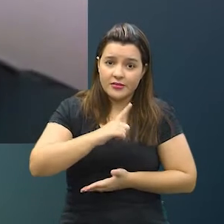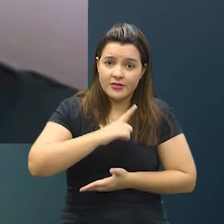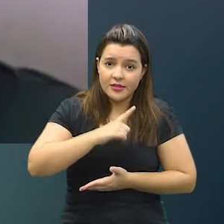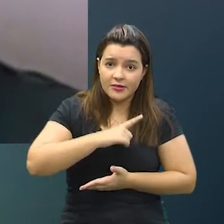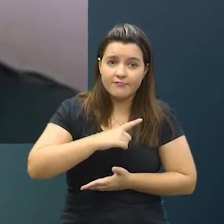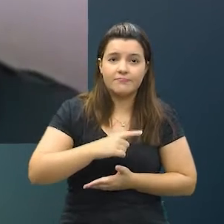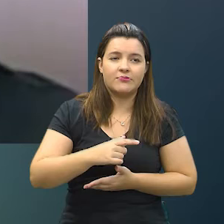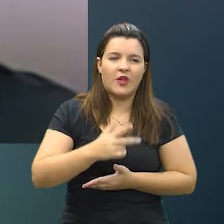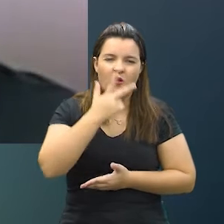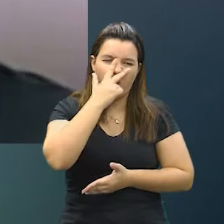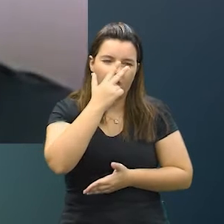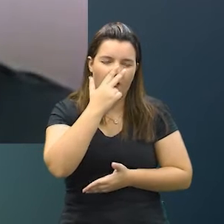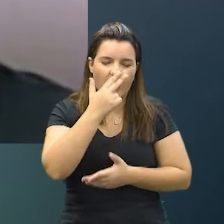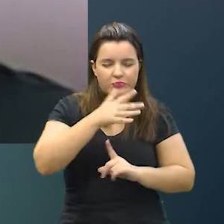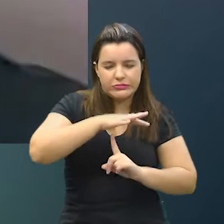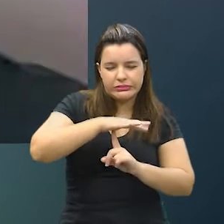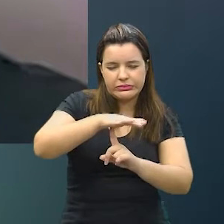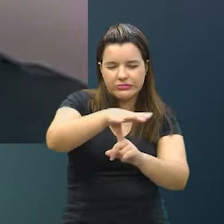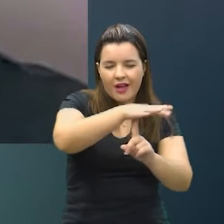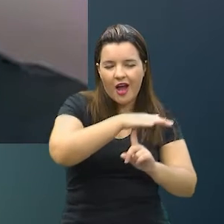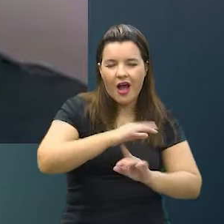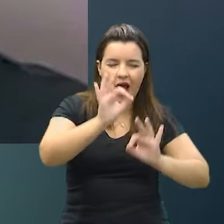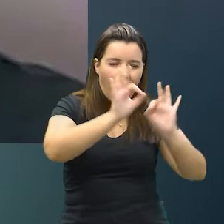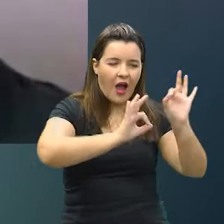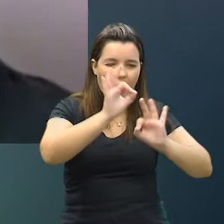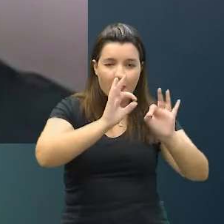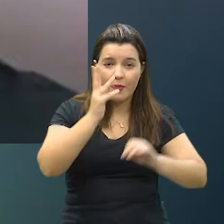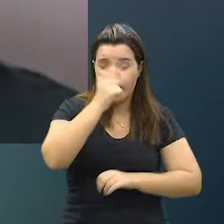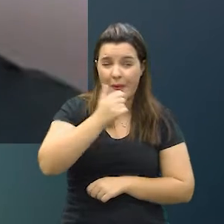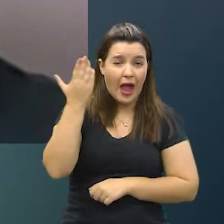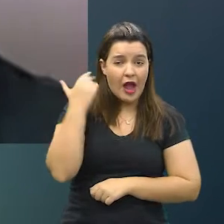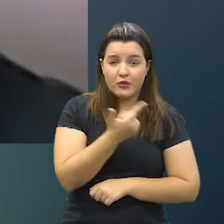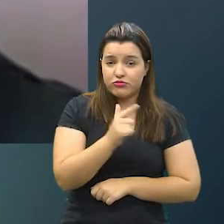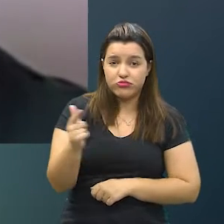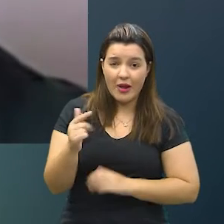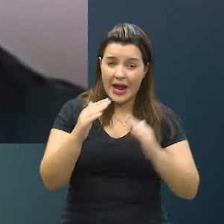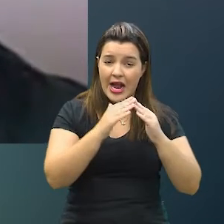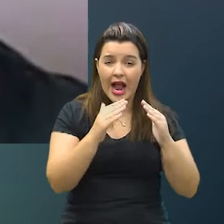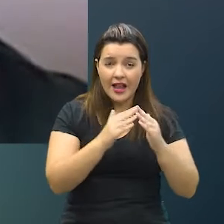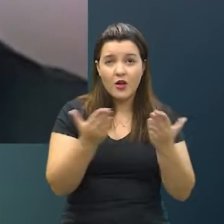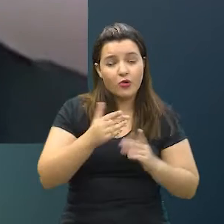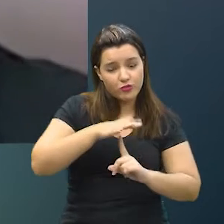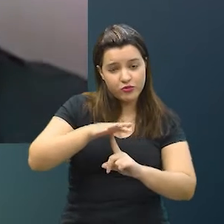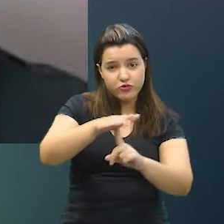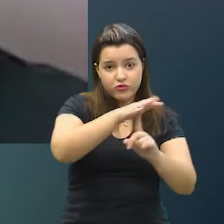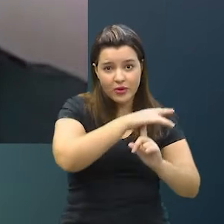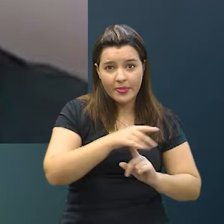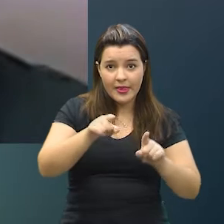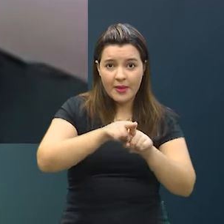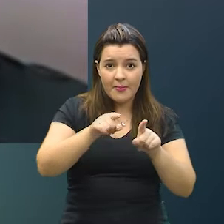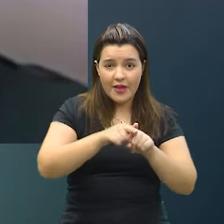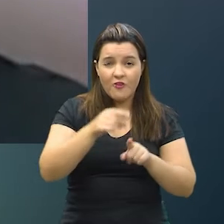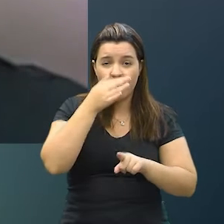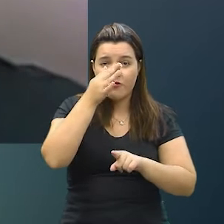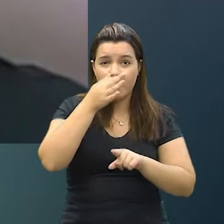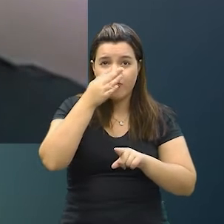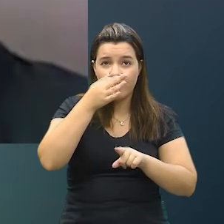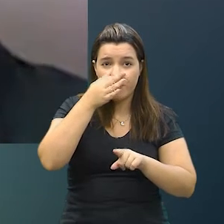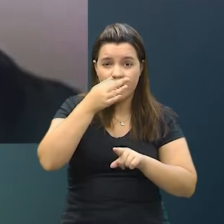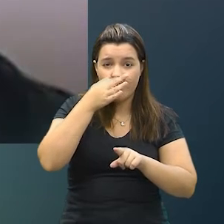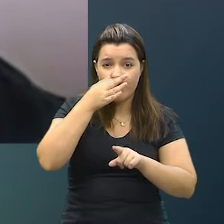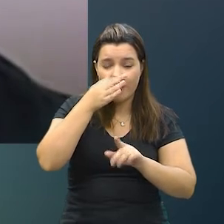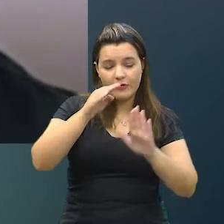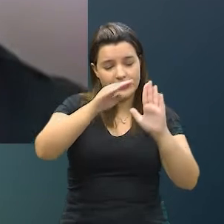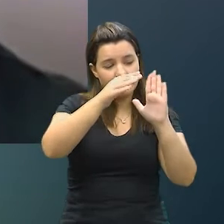fazer serviço de paisagismo, que a gente não tinha tantos clientes e hoje é uma grande demanda da empresa. Jardins verticais, que a gente